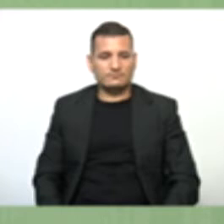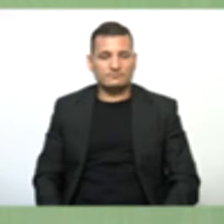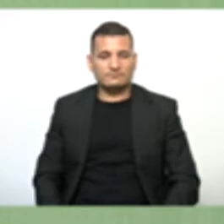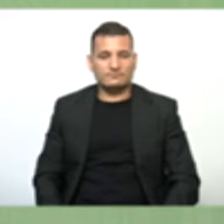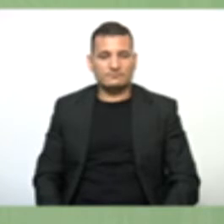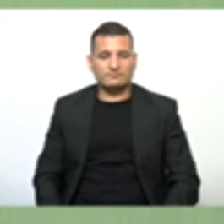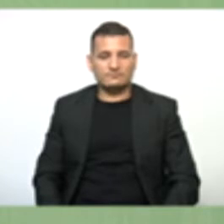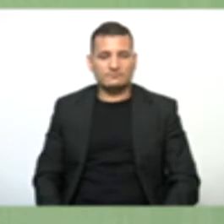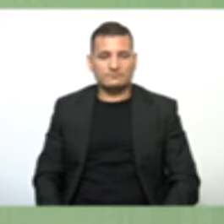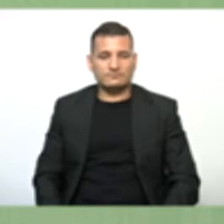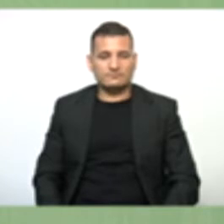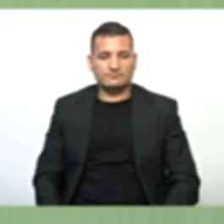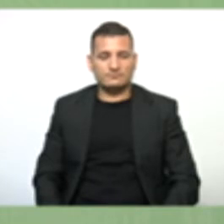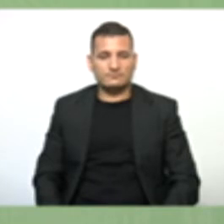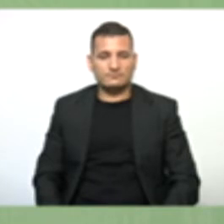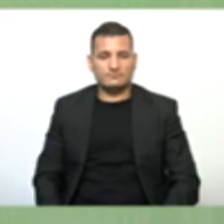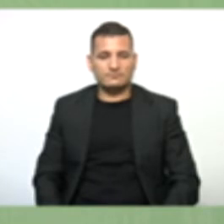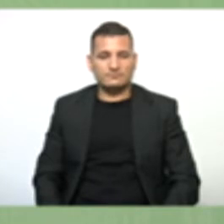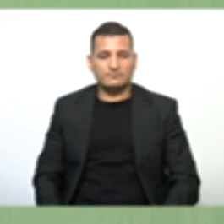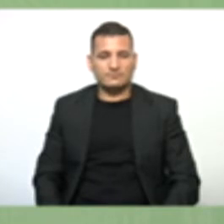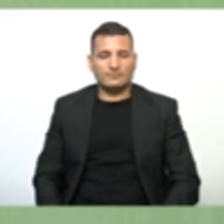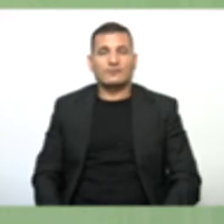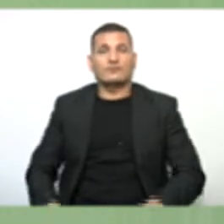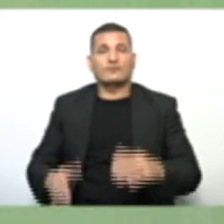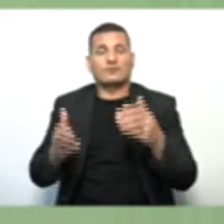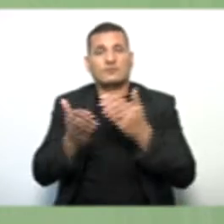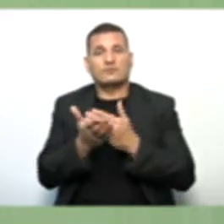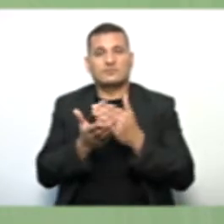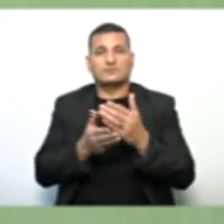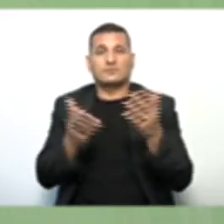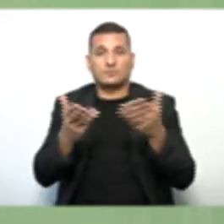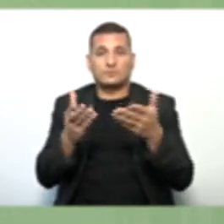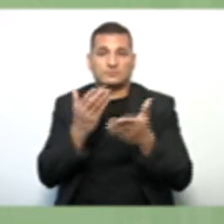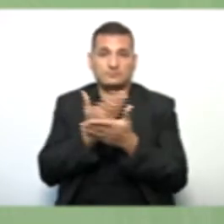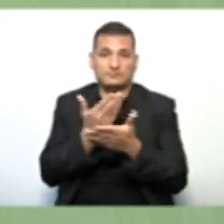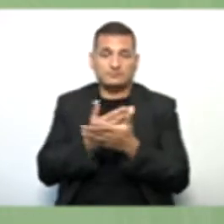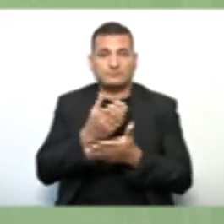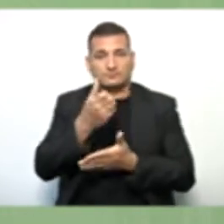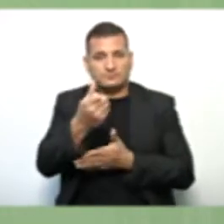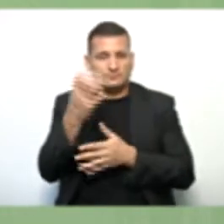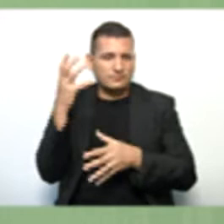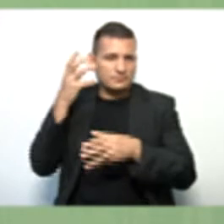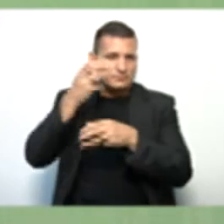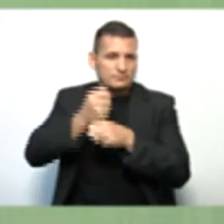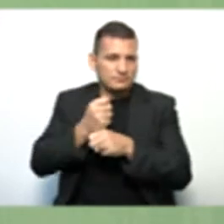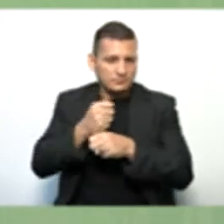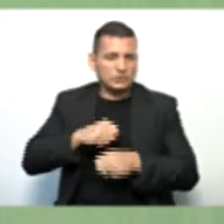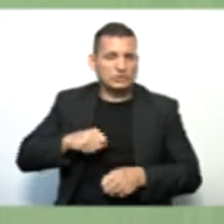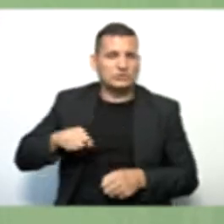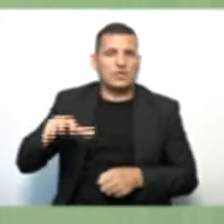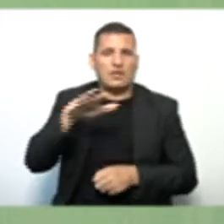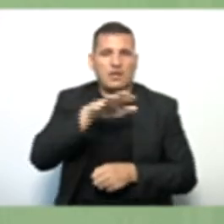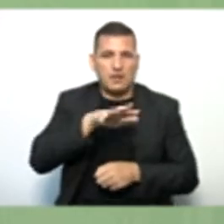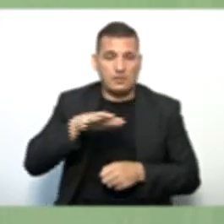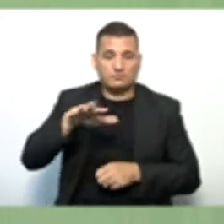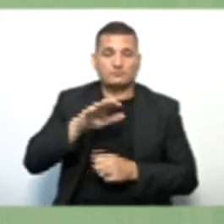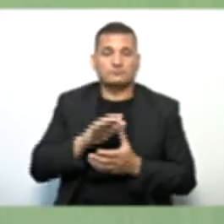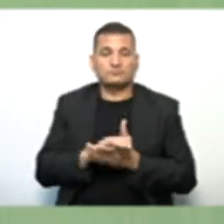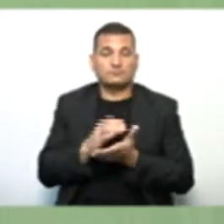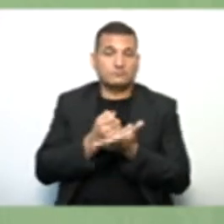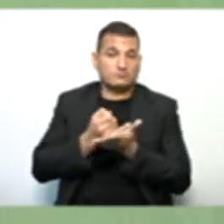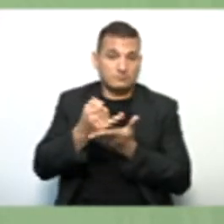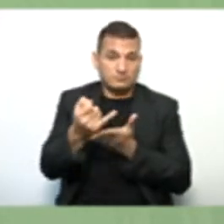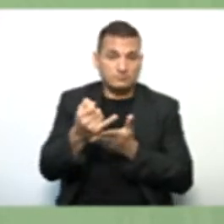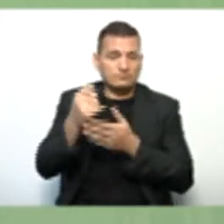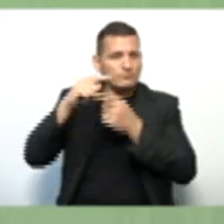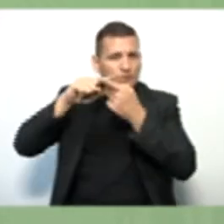Rapidex. Vamos aqui no slide. Vamos começar hoje nessa aula 6, a revisão geral, né, gente? Introdução à lógica